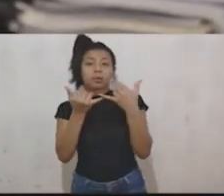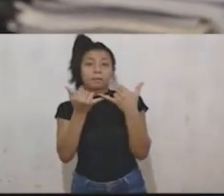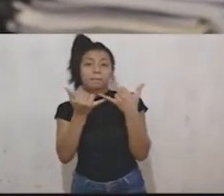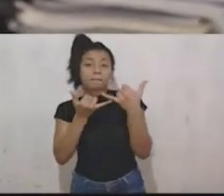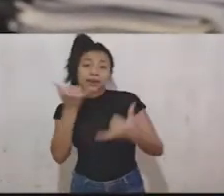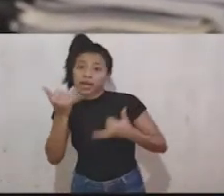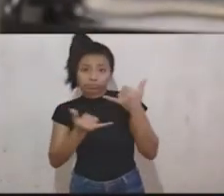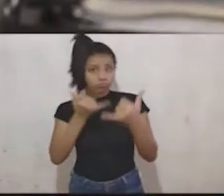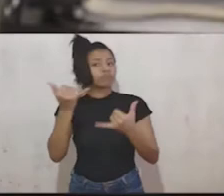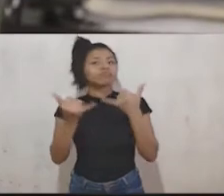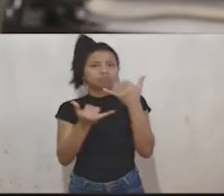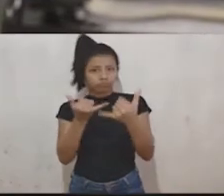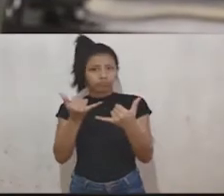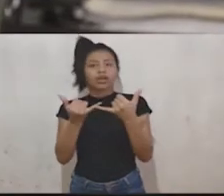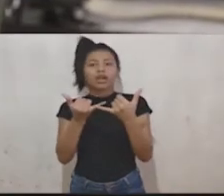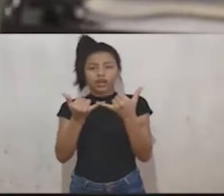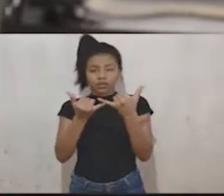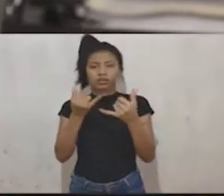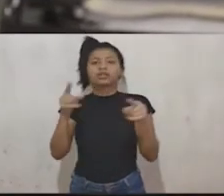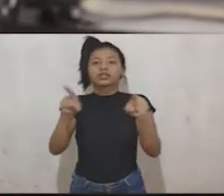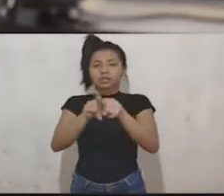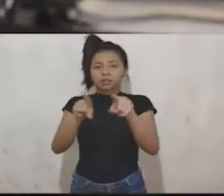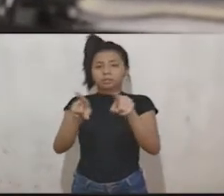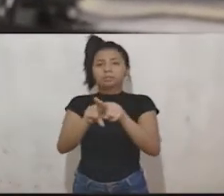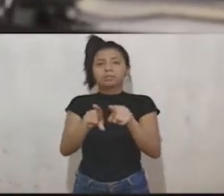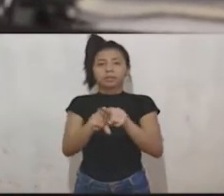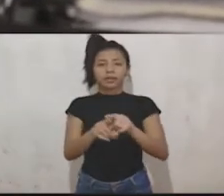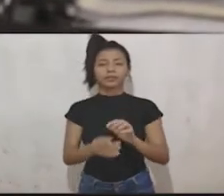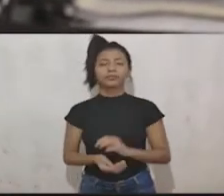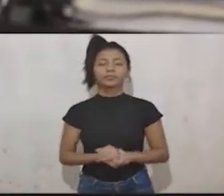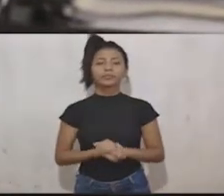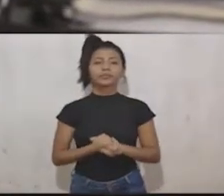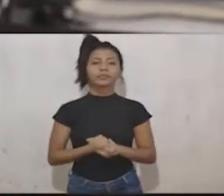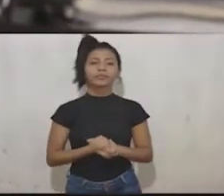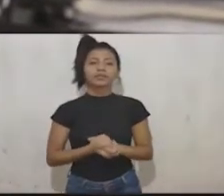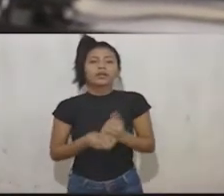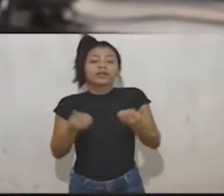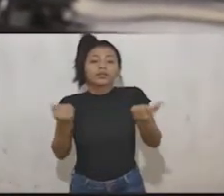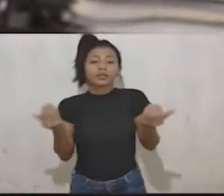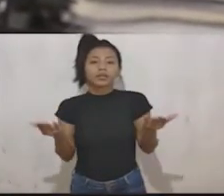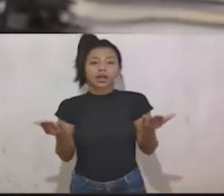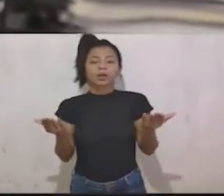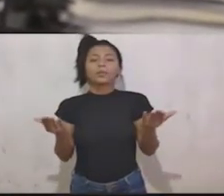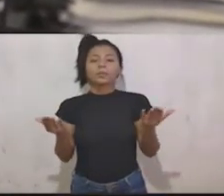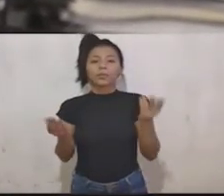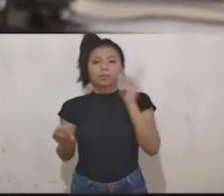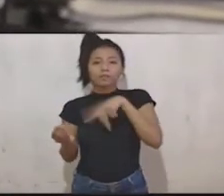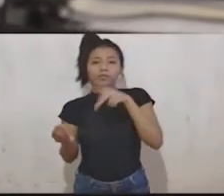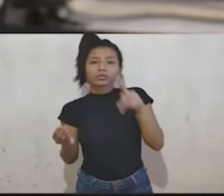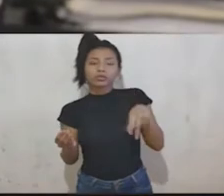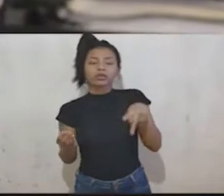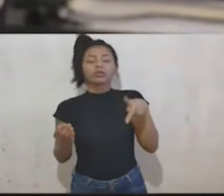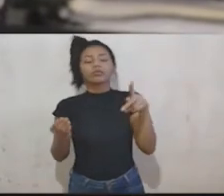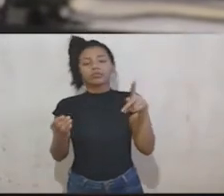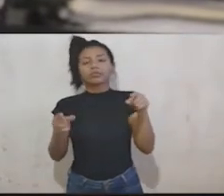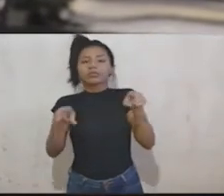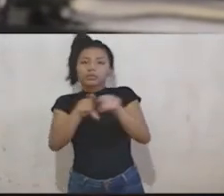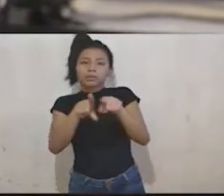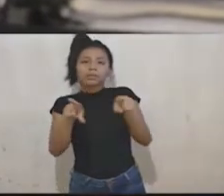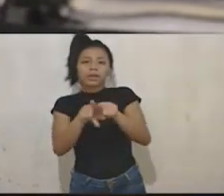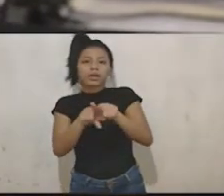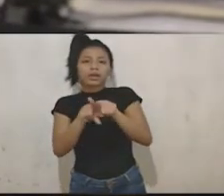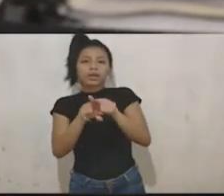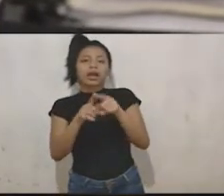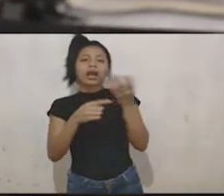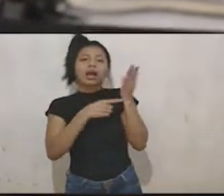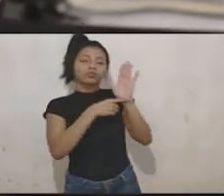lúdicos também. A gente procura também buscar atender esses alunos nas suas casas, né? Um aluno com